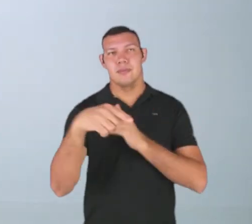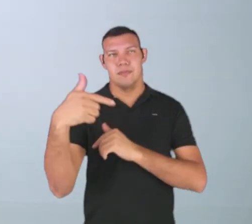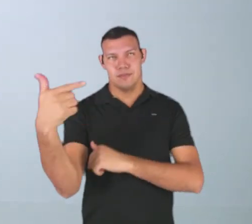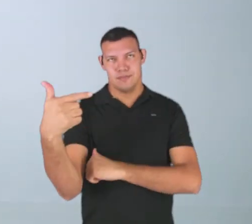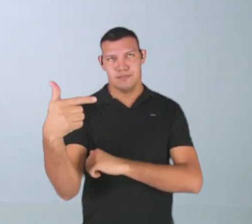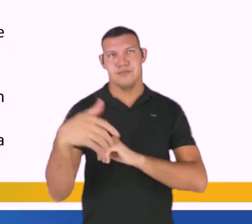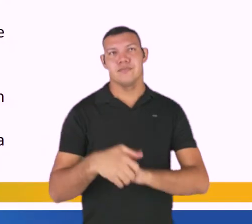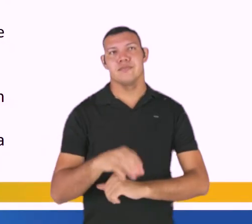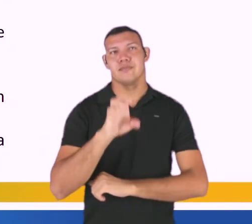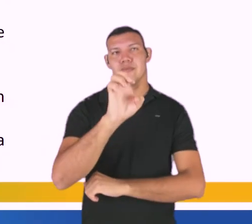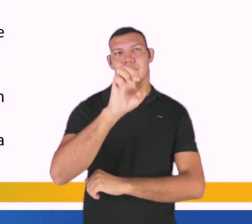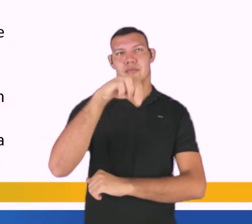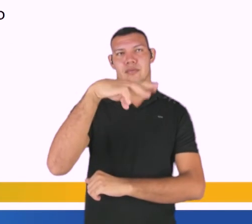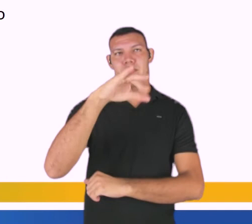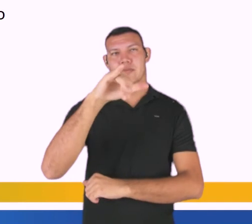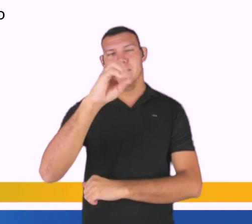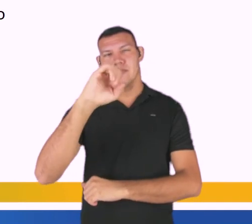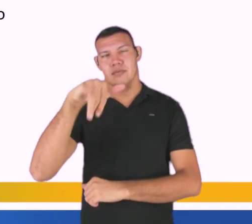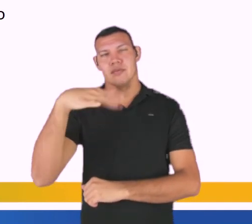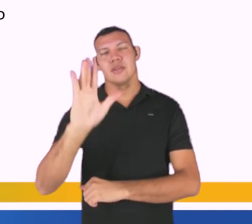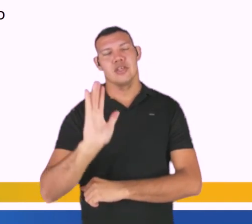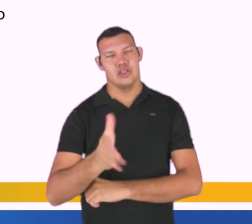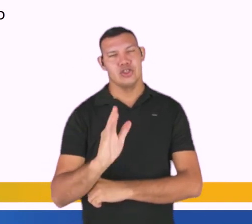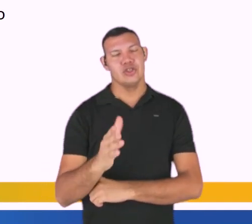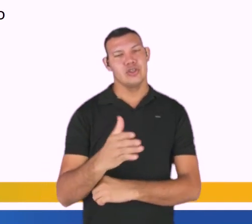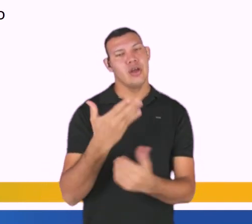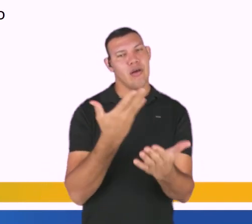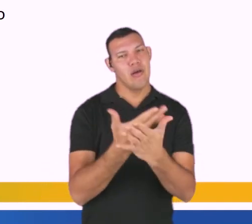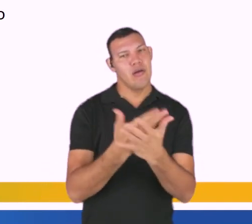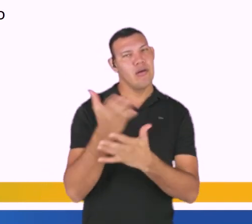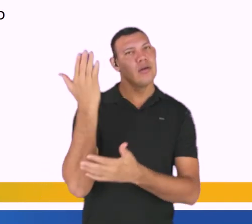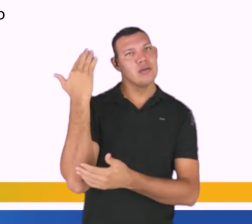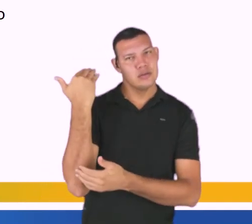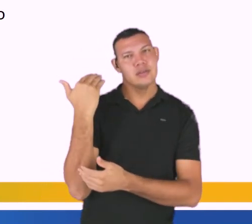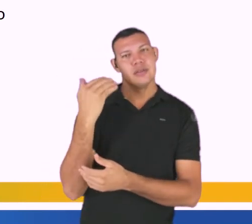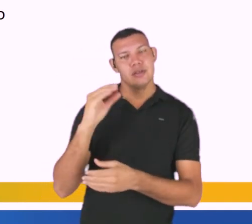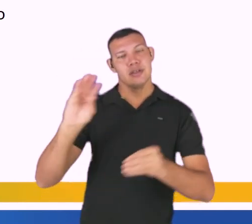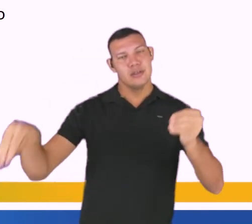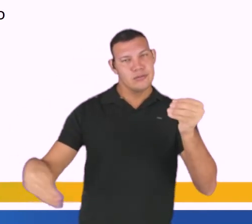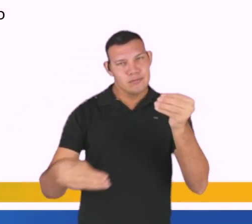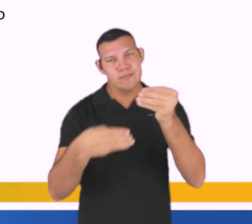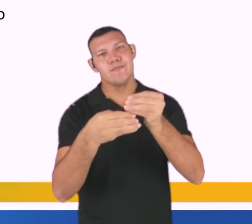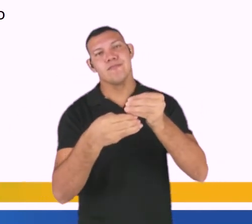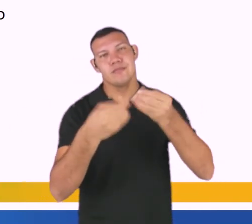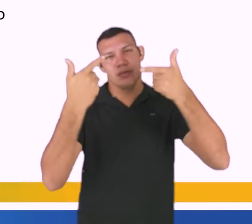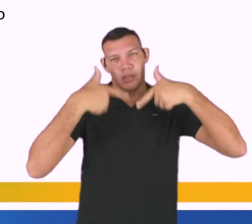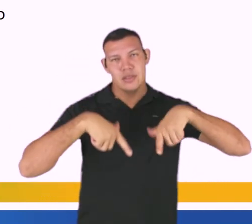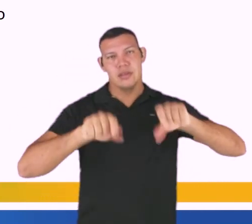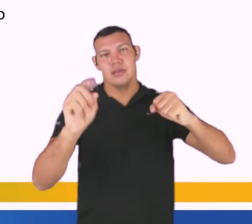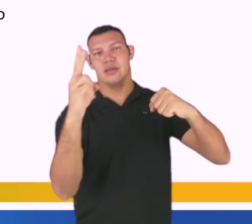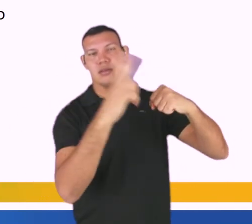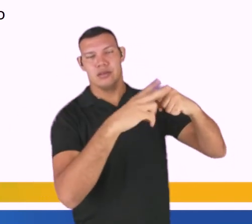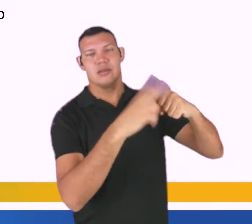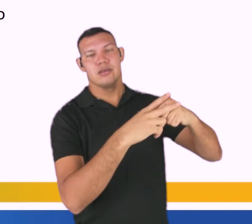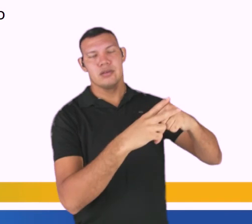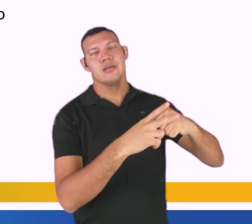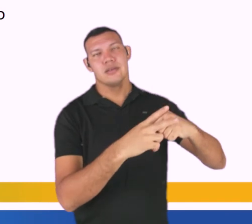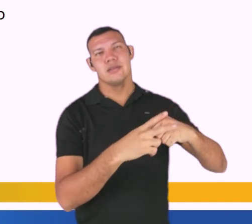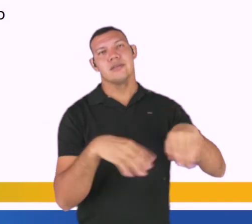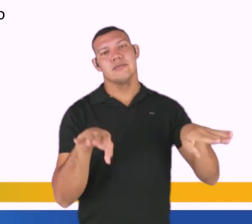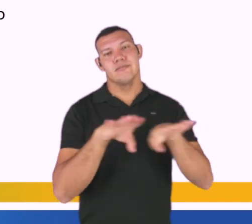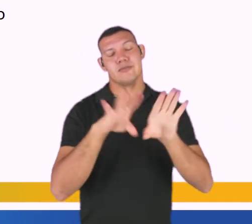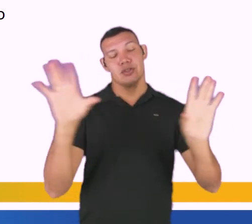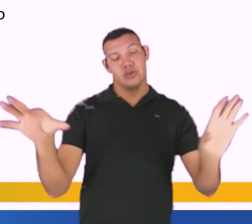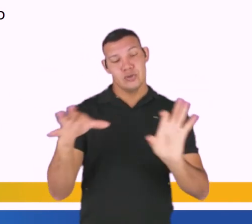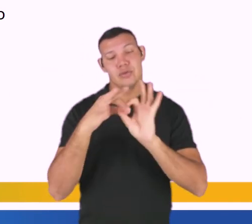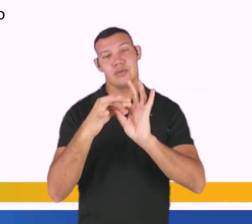emojis, também, que a gente viu na aula passada, completam a linguagem verbal e as expressões da mensagem através da